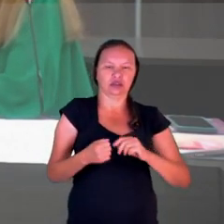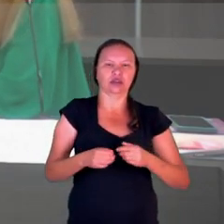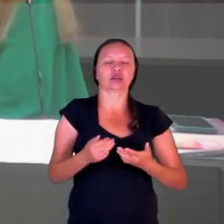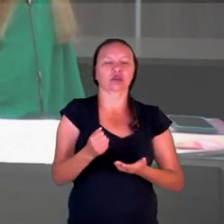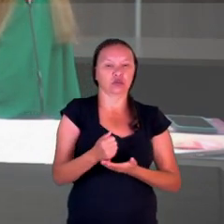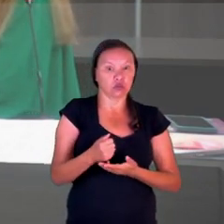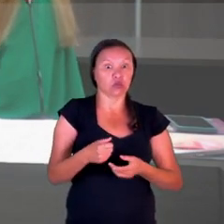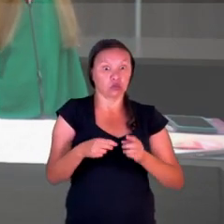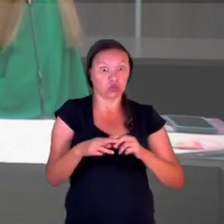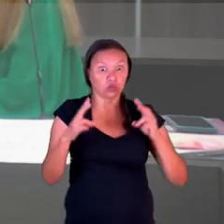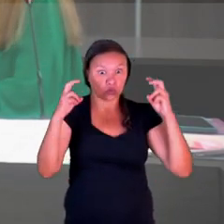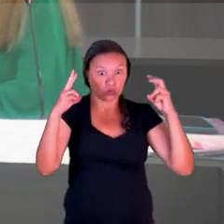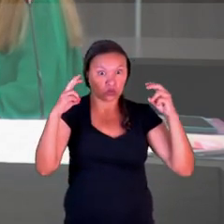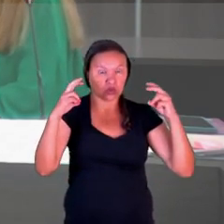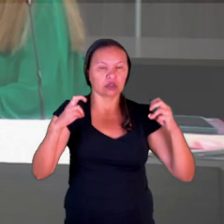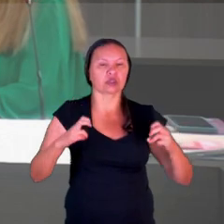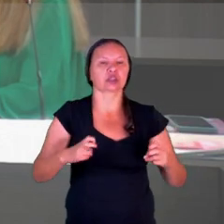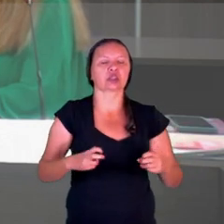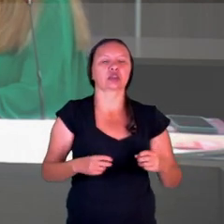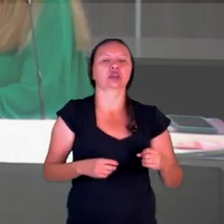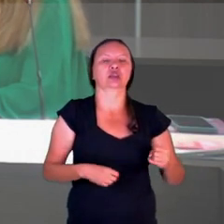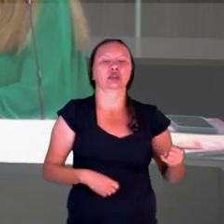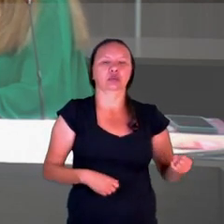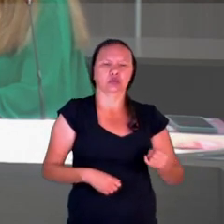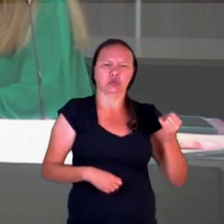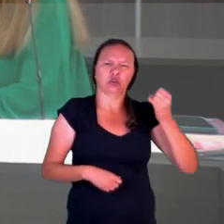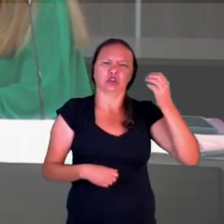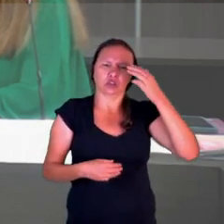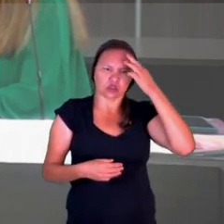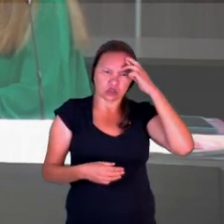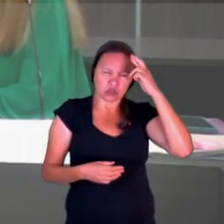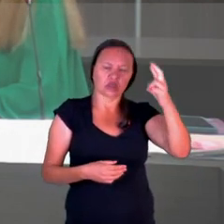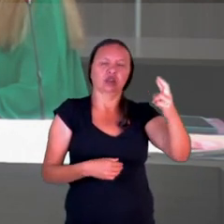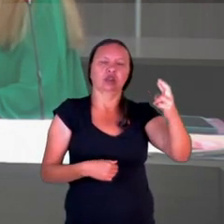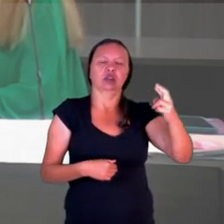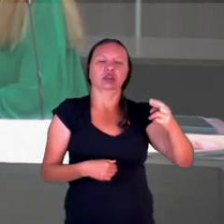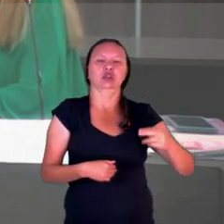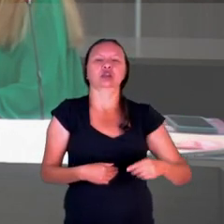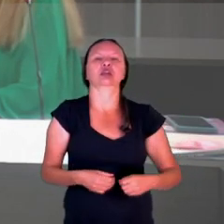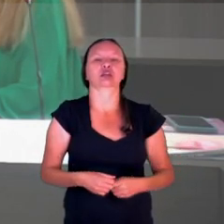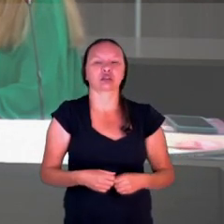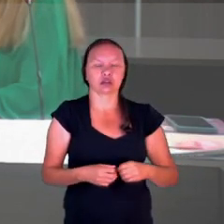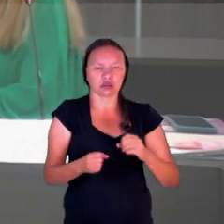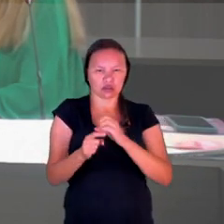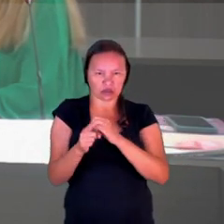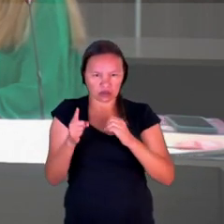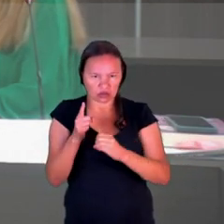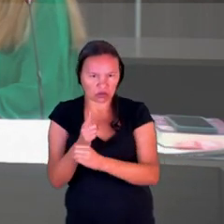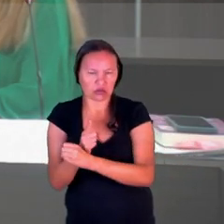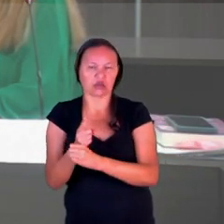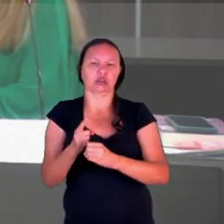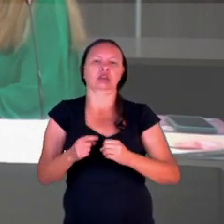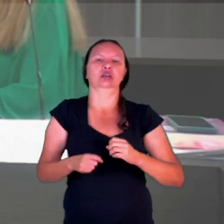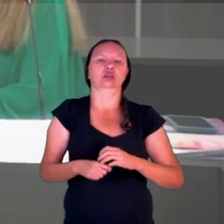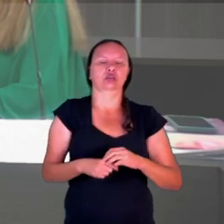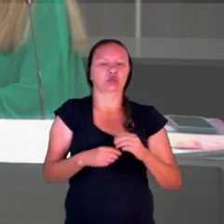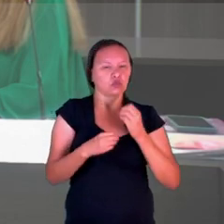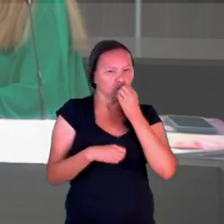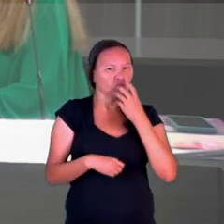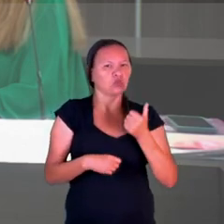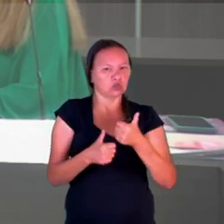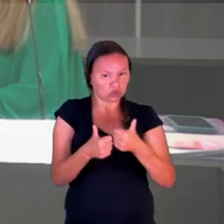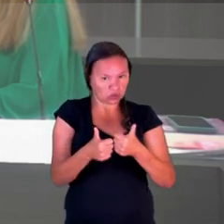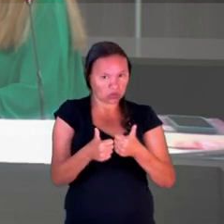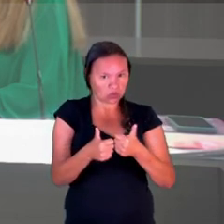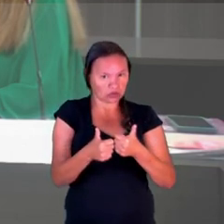da sociedade civil com respeito aos conselhos aos órgãos de controle social é muito bom